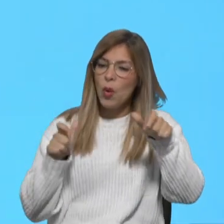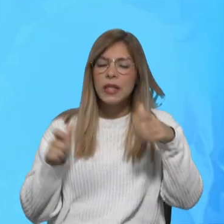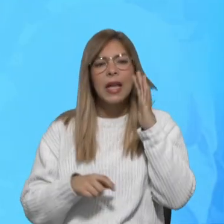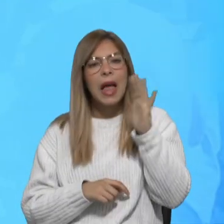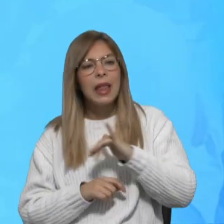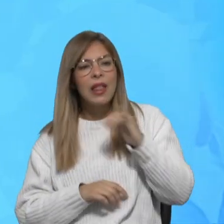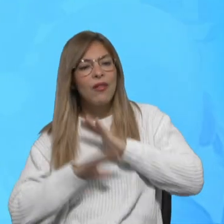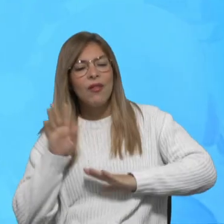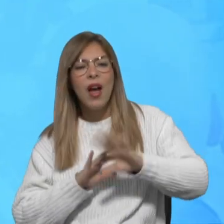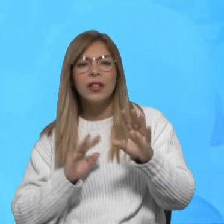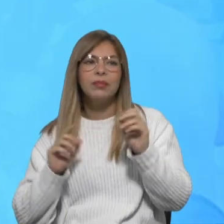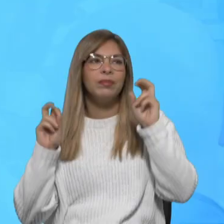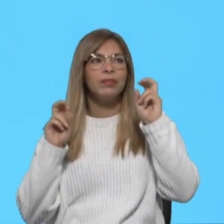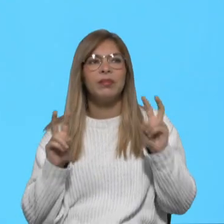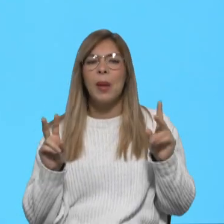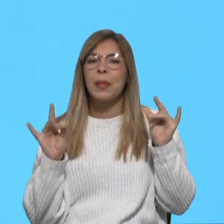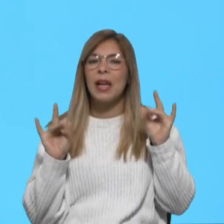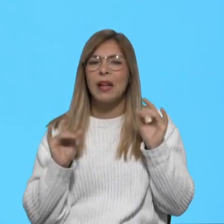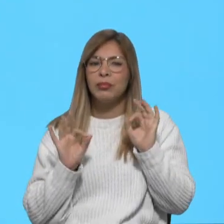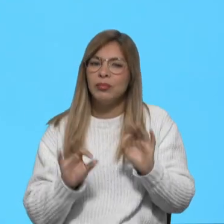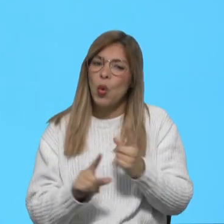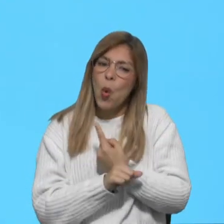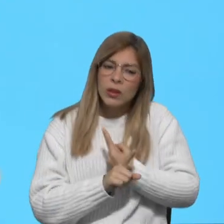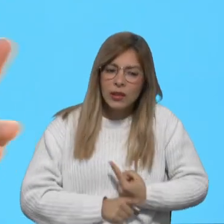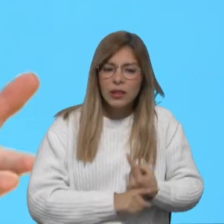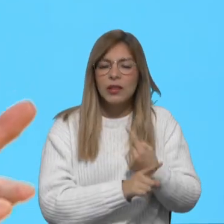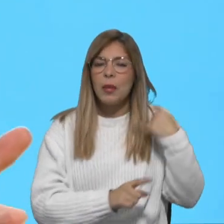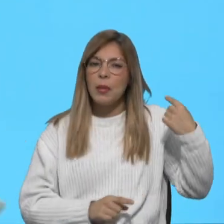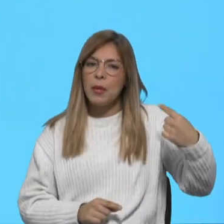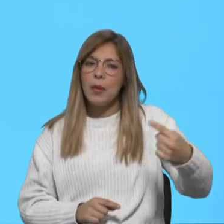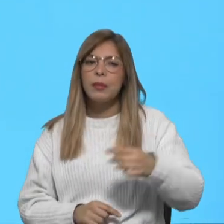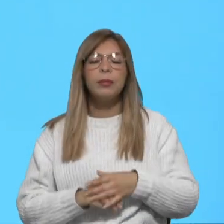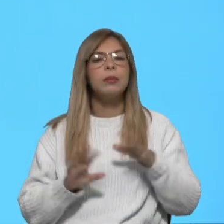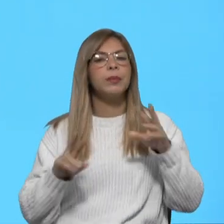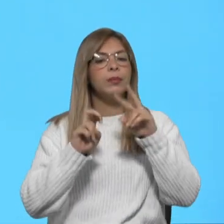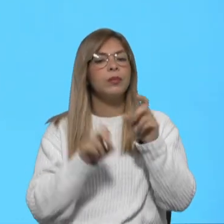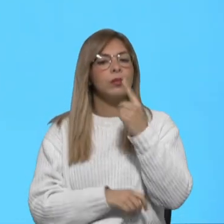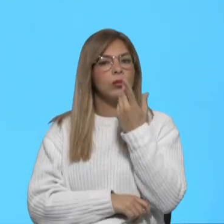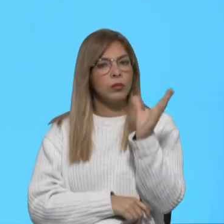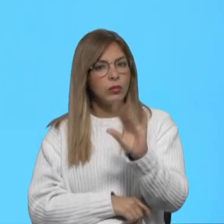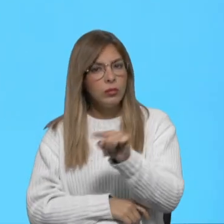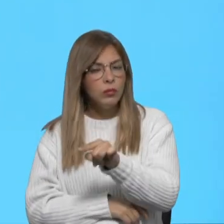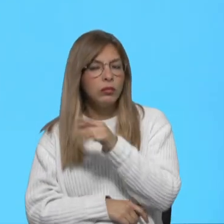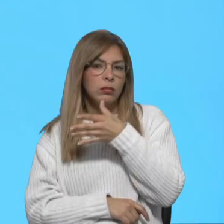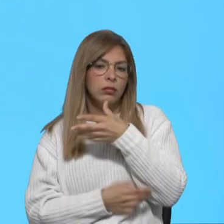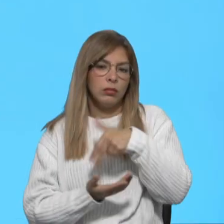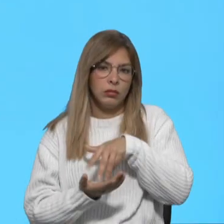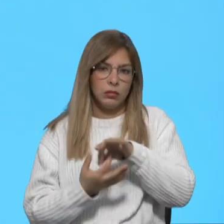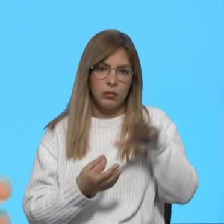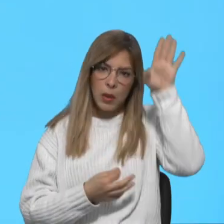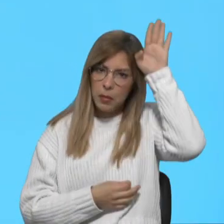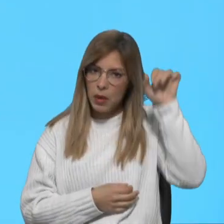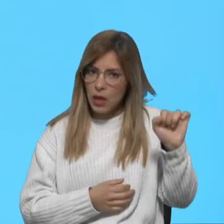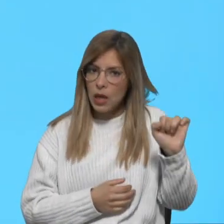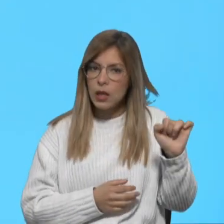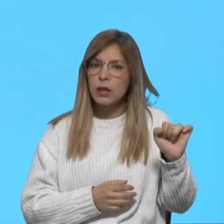coisas e ligar-nos as coisas. E já vamos também daqui a pouco falar de um tema que vai apresentar em Braga, neste sábado, precisamente sobre a